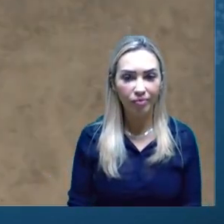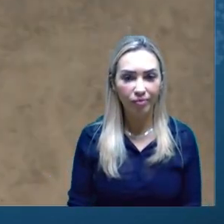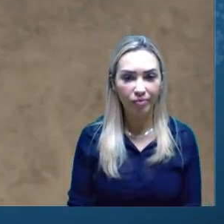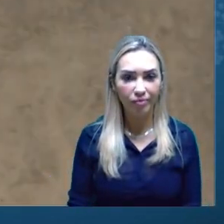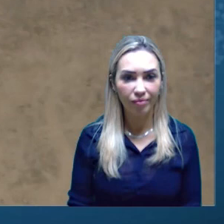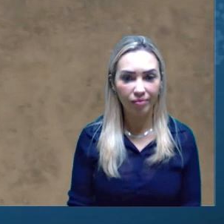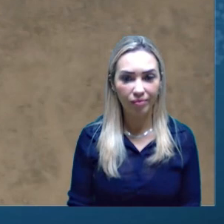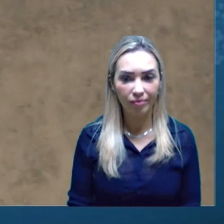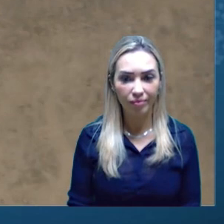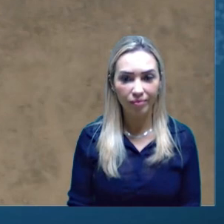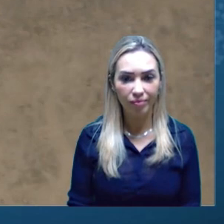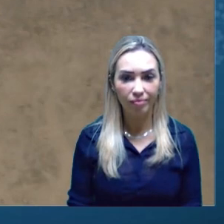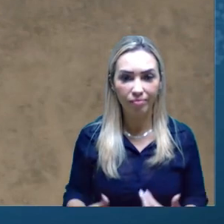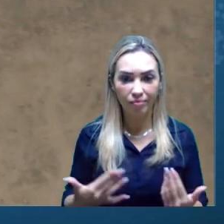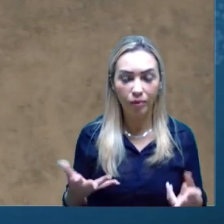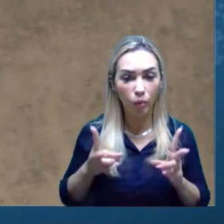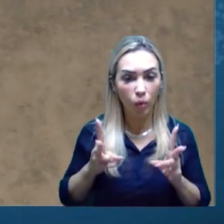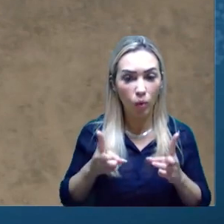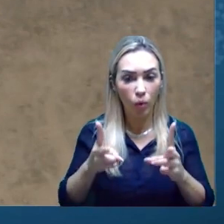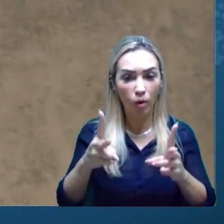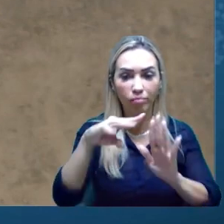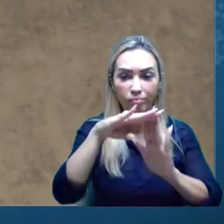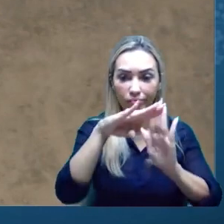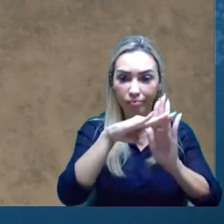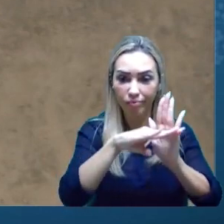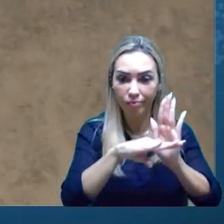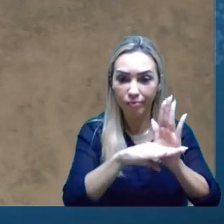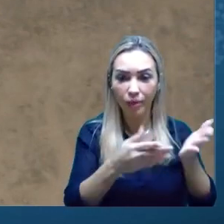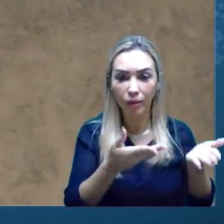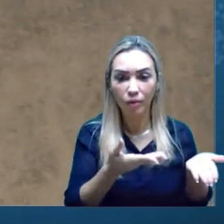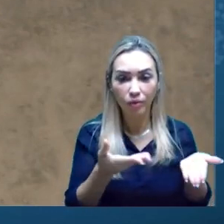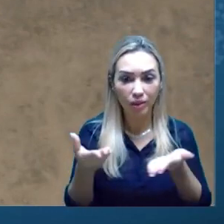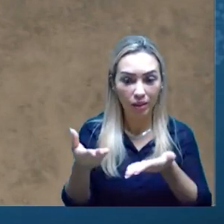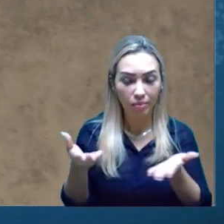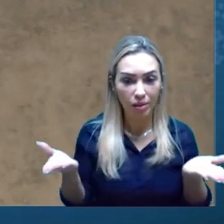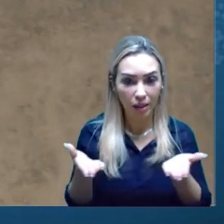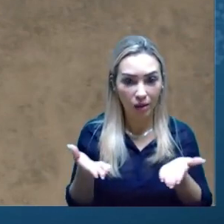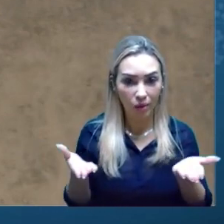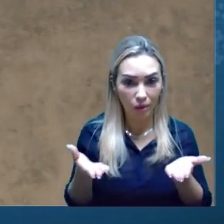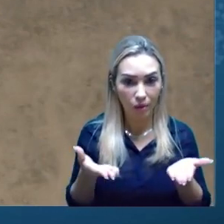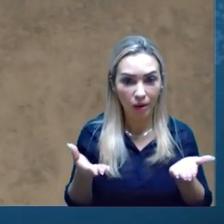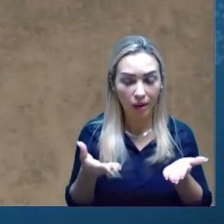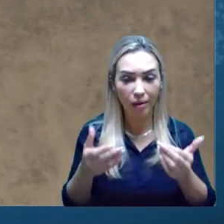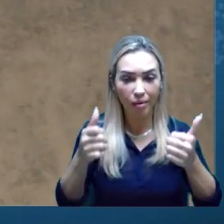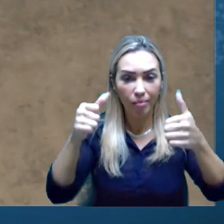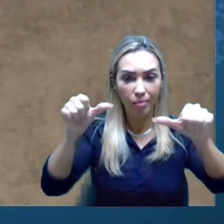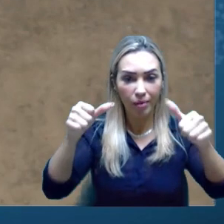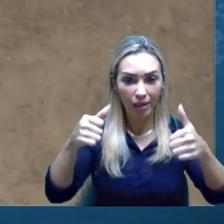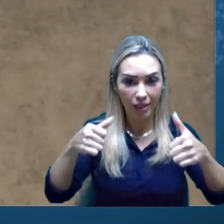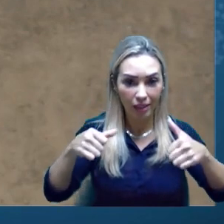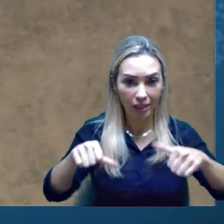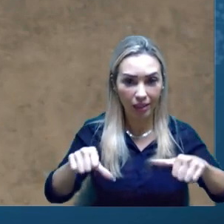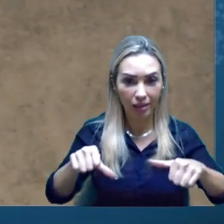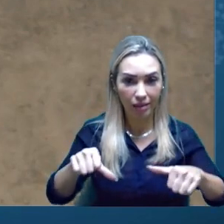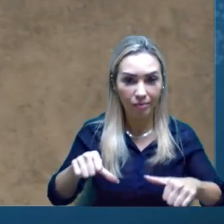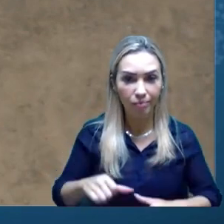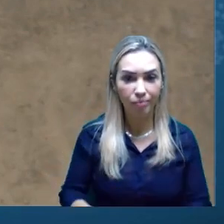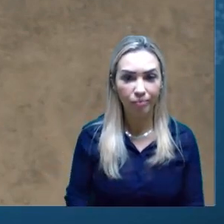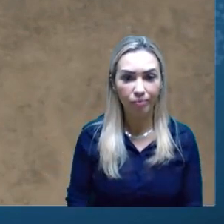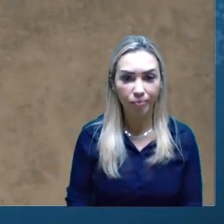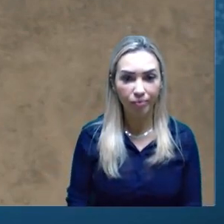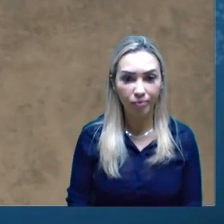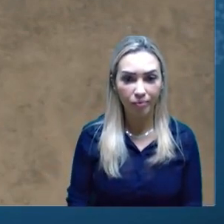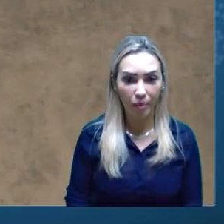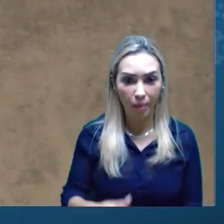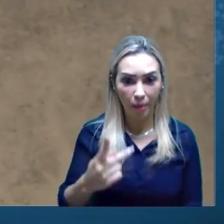Bem, dando continuidade à programação, convidamos como chair do painel Preparedness